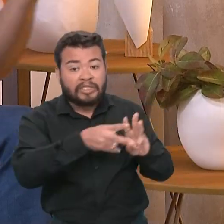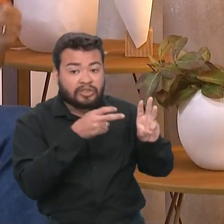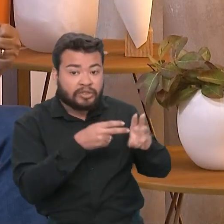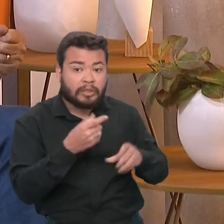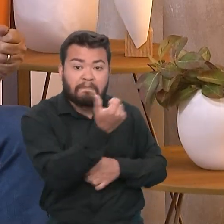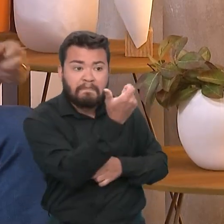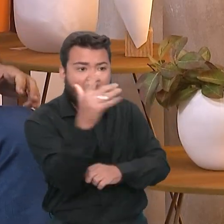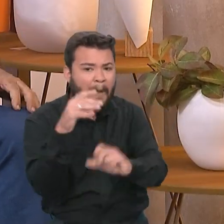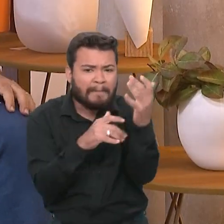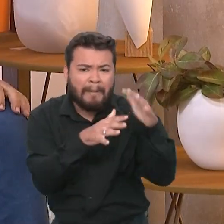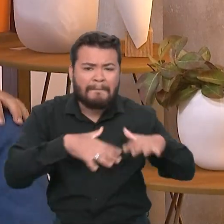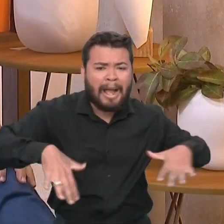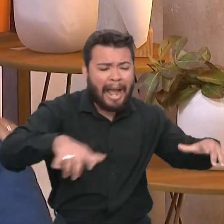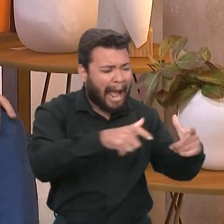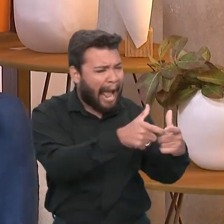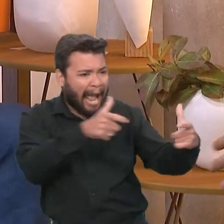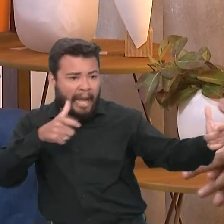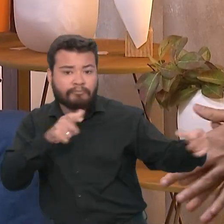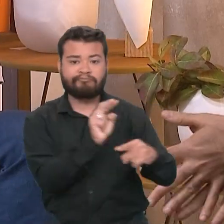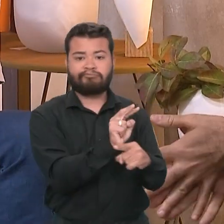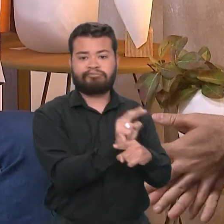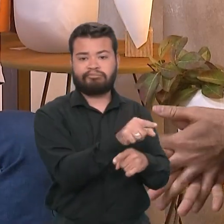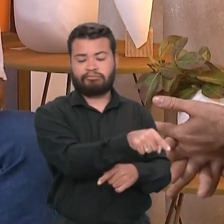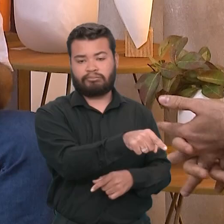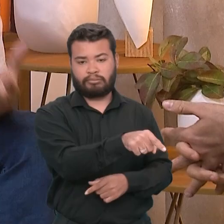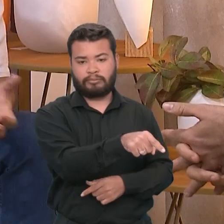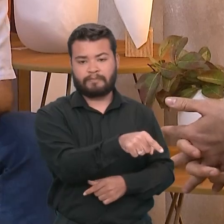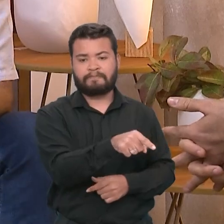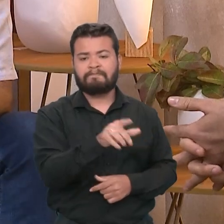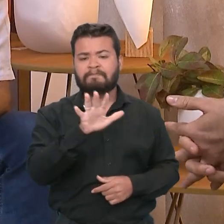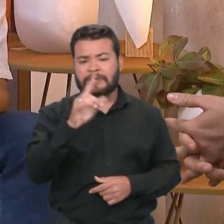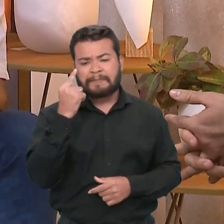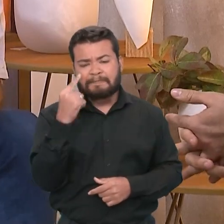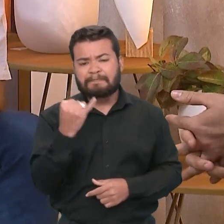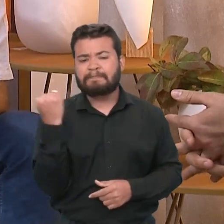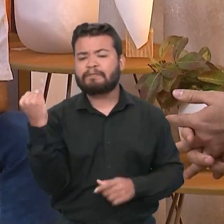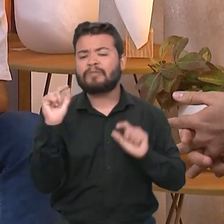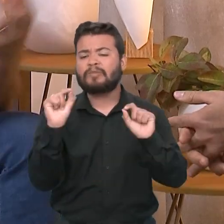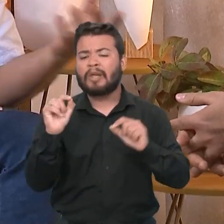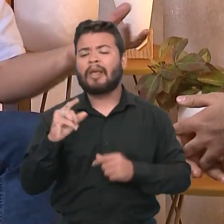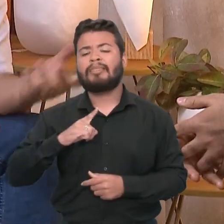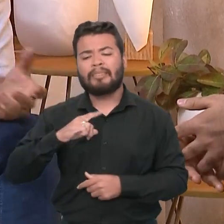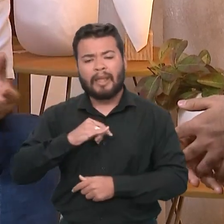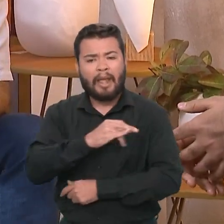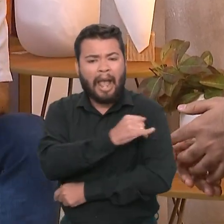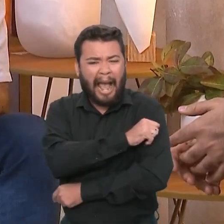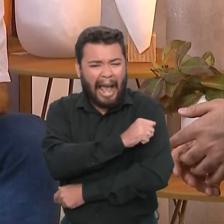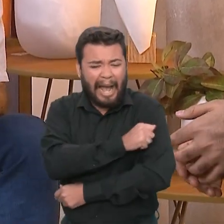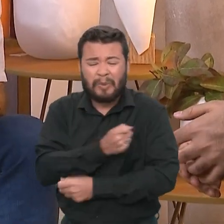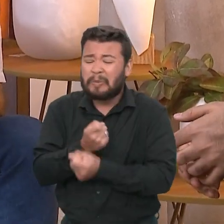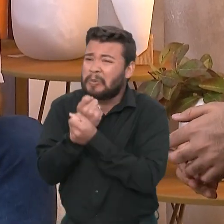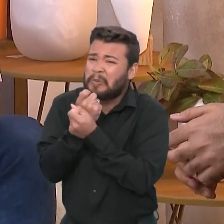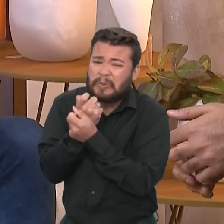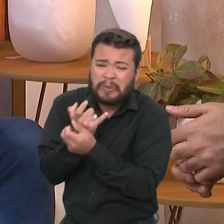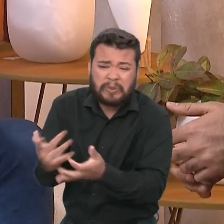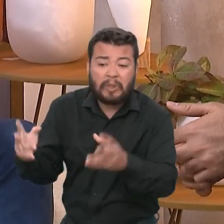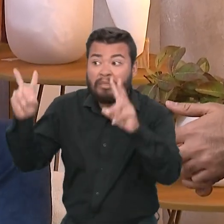de área para proteção. Eu acho importante porque vários estudantes têm buscado essas grandes questões.